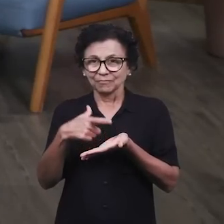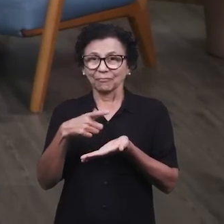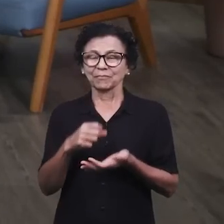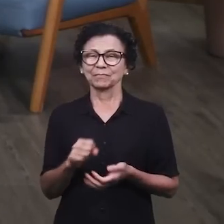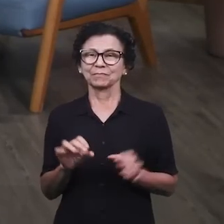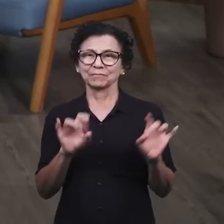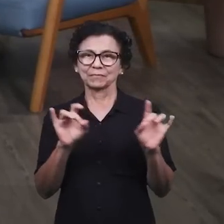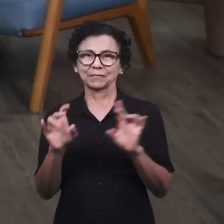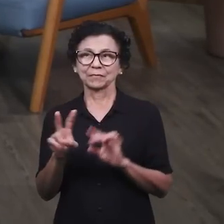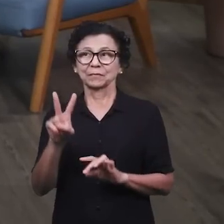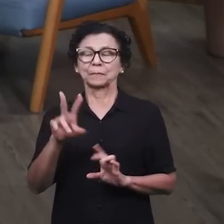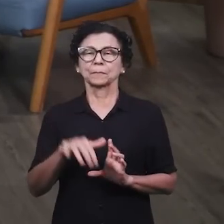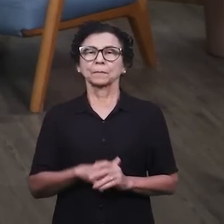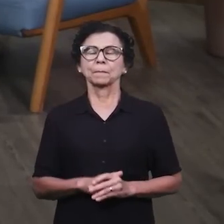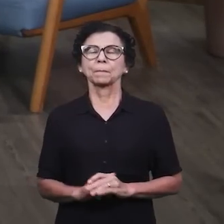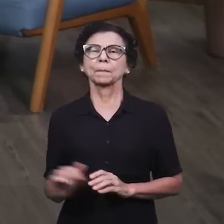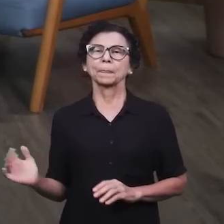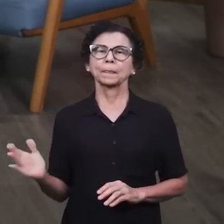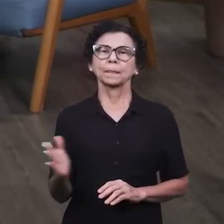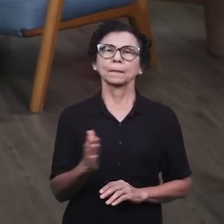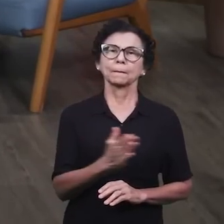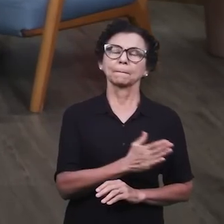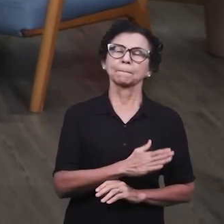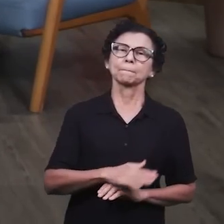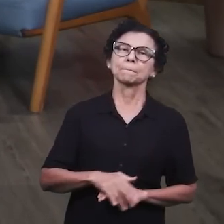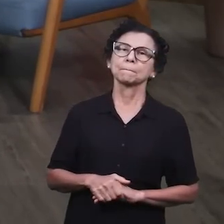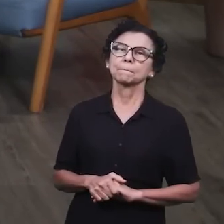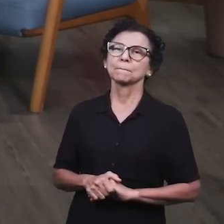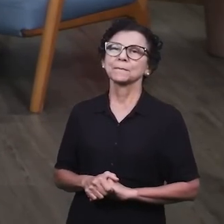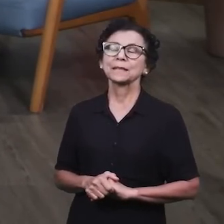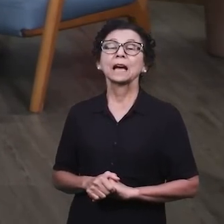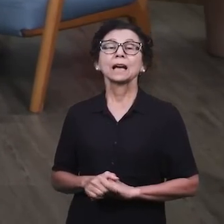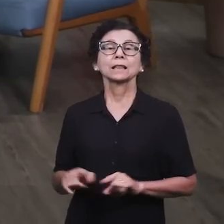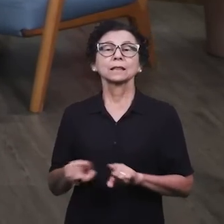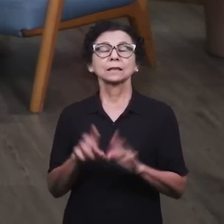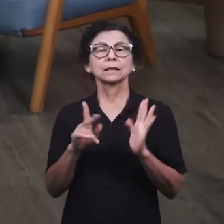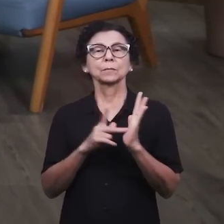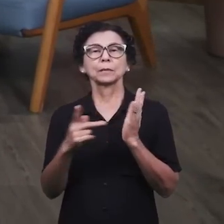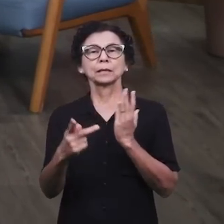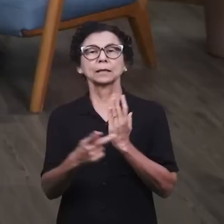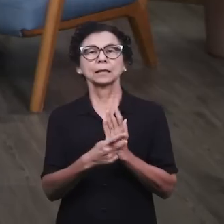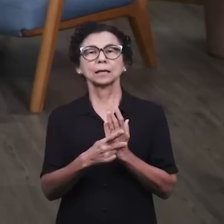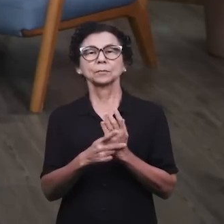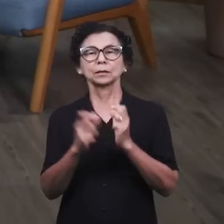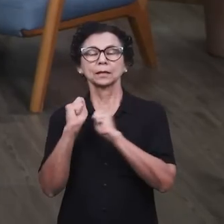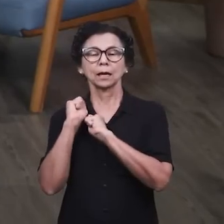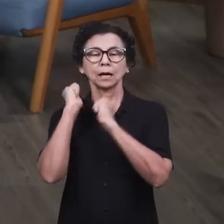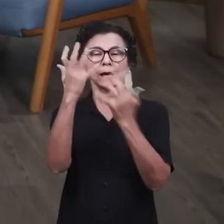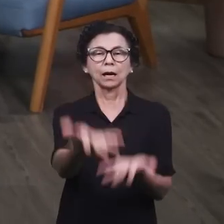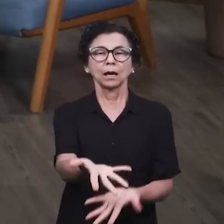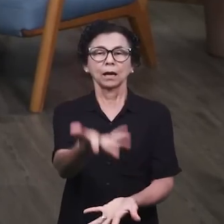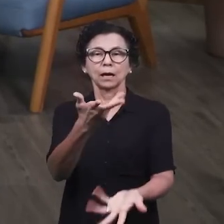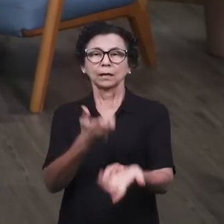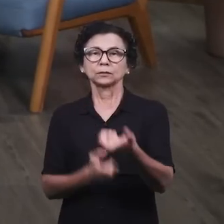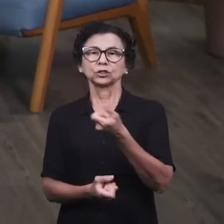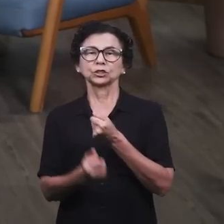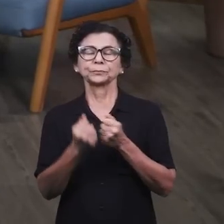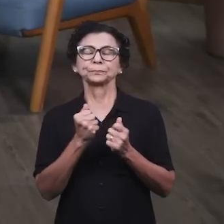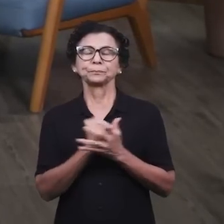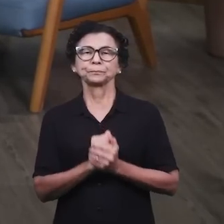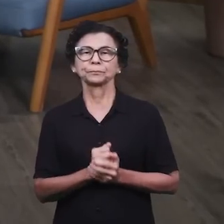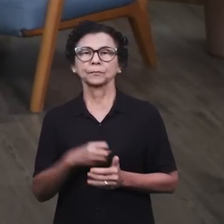elas têm, que a igreja infiel tem para ela, mas que não são comparáveis com o valor da grande e da